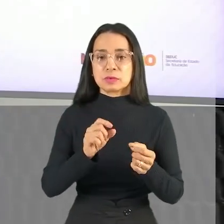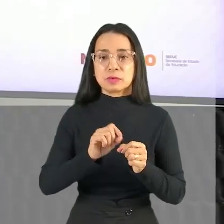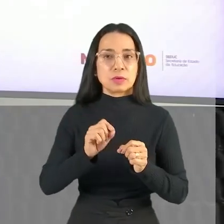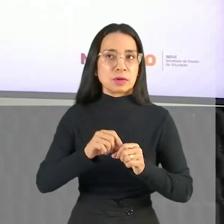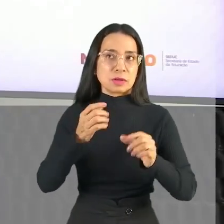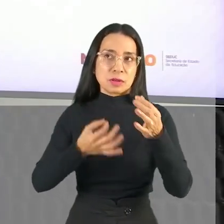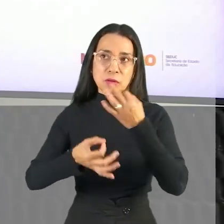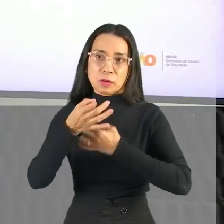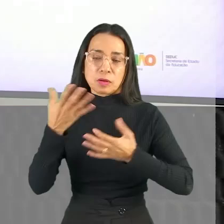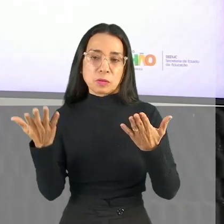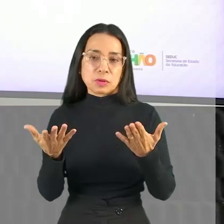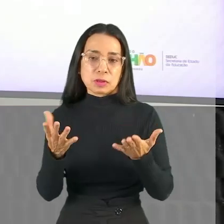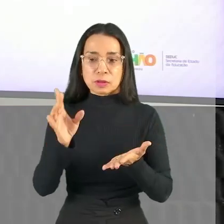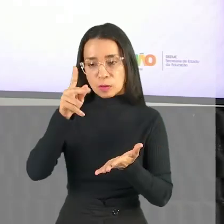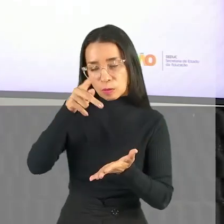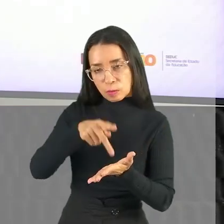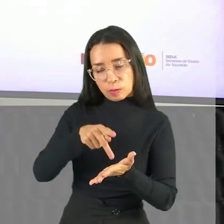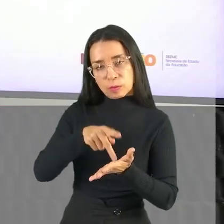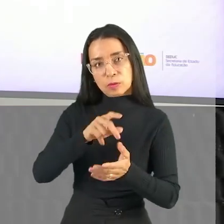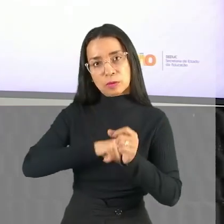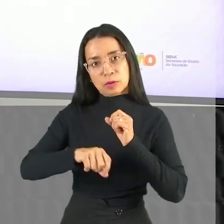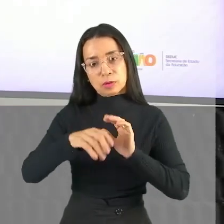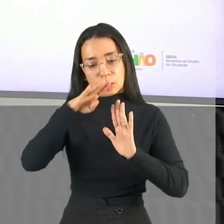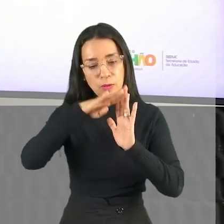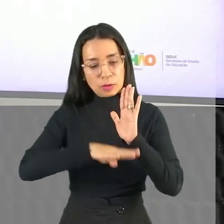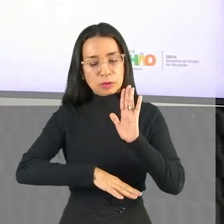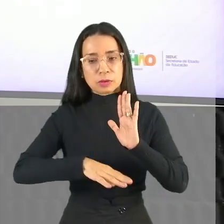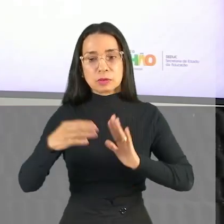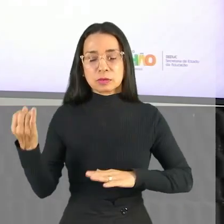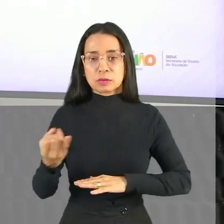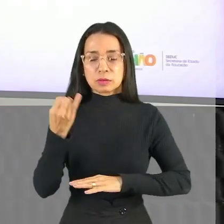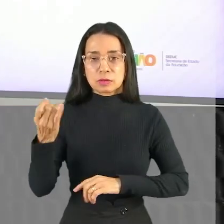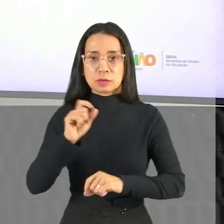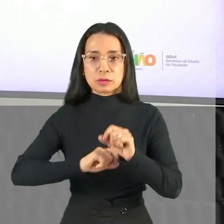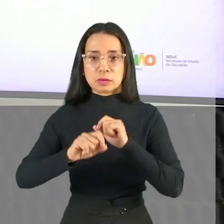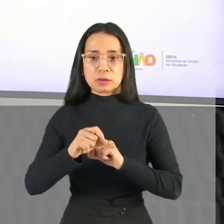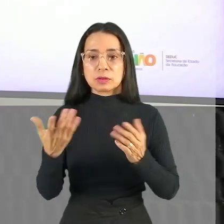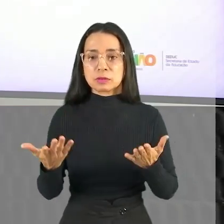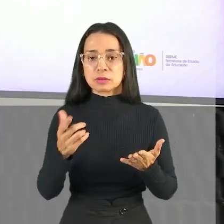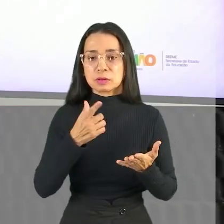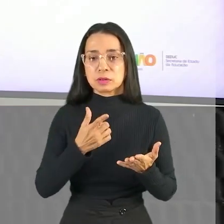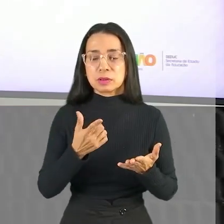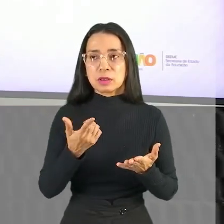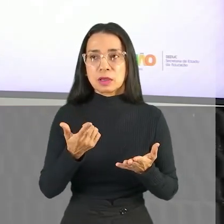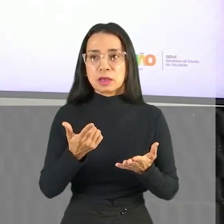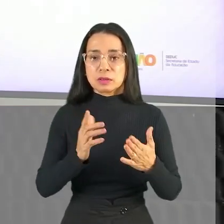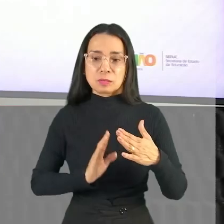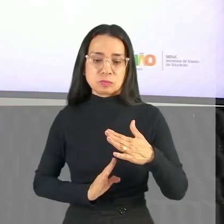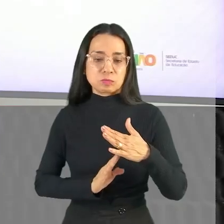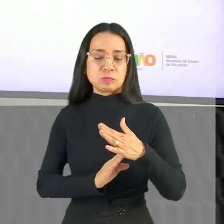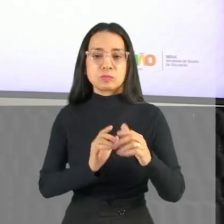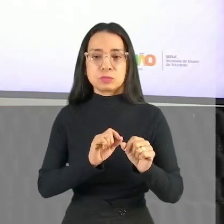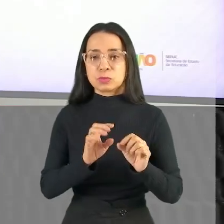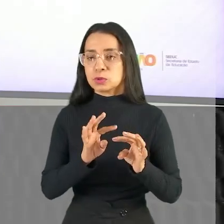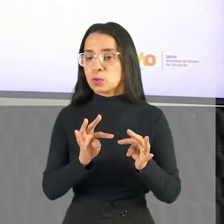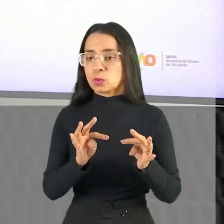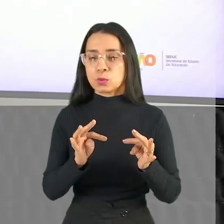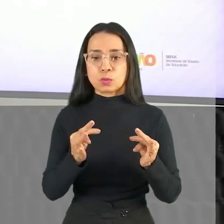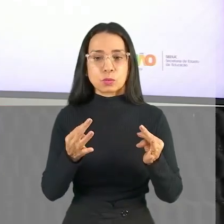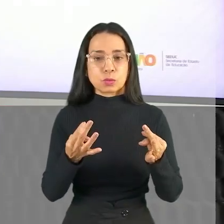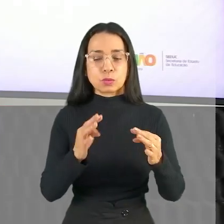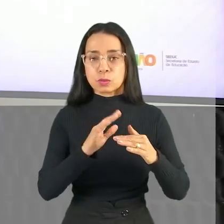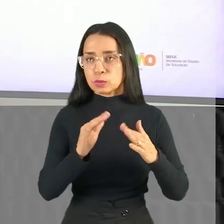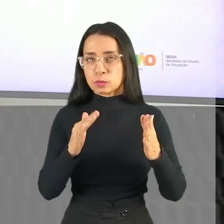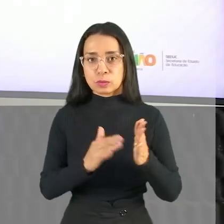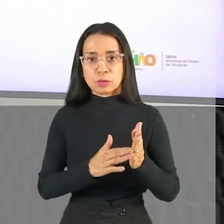argumentação concisa, o planejamento é fundamental para que você não trave e que todos os seus medos na